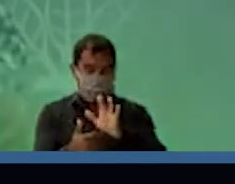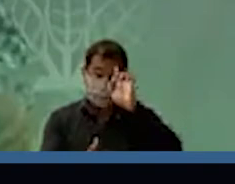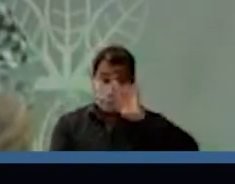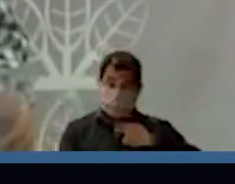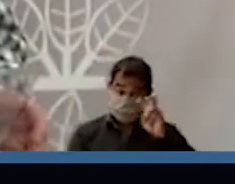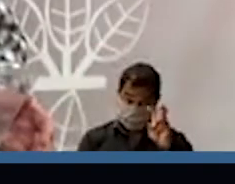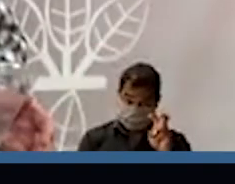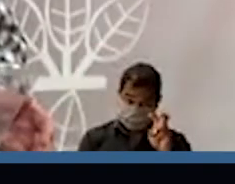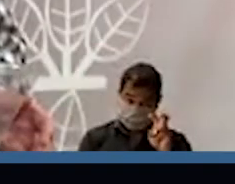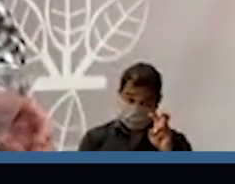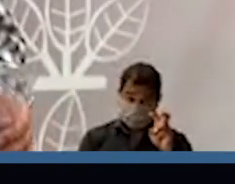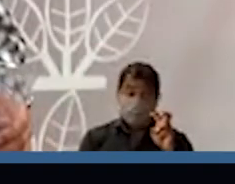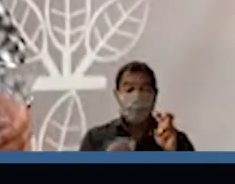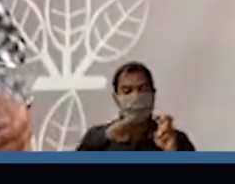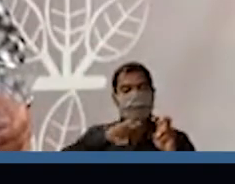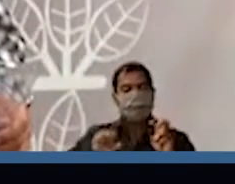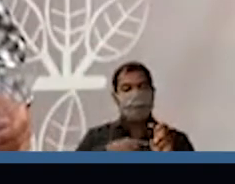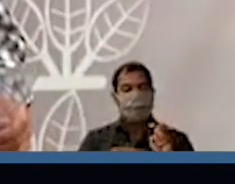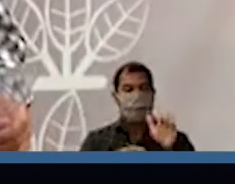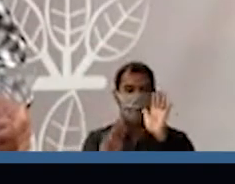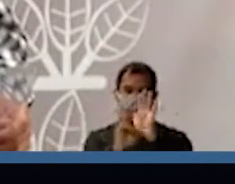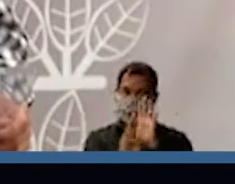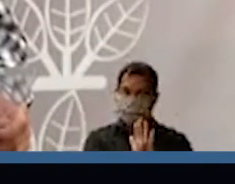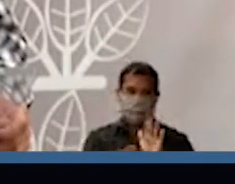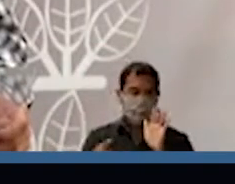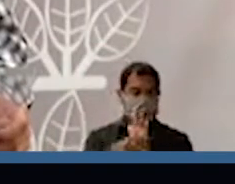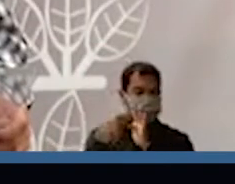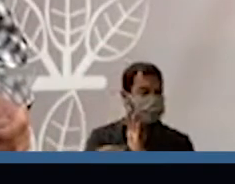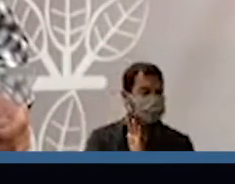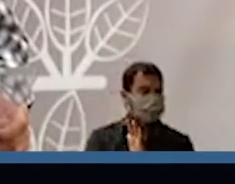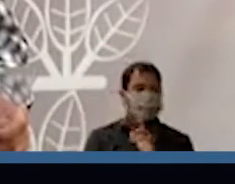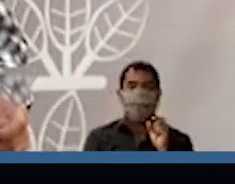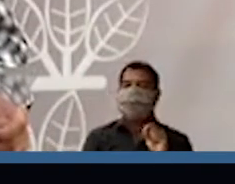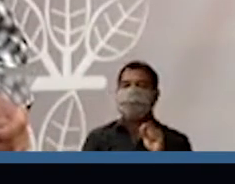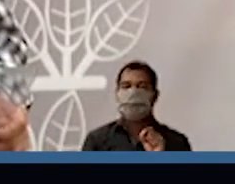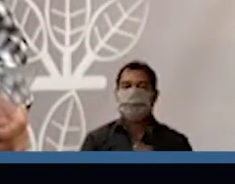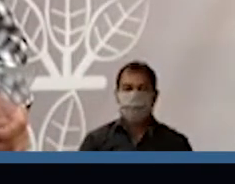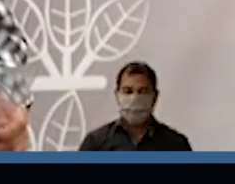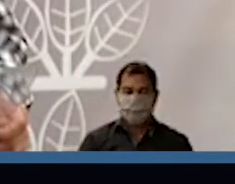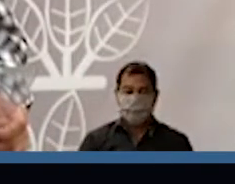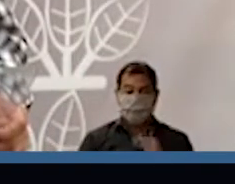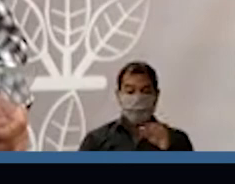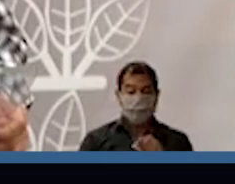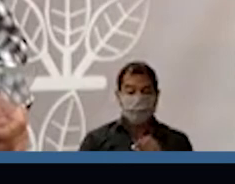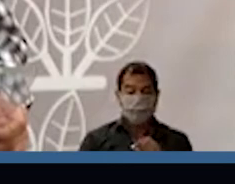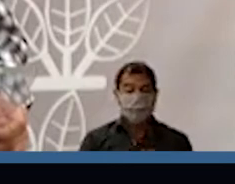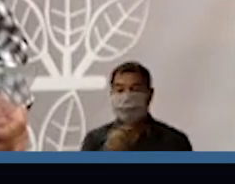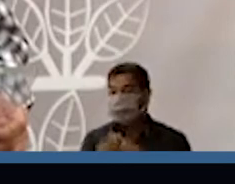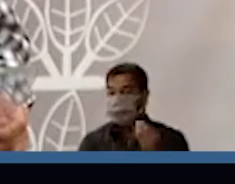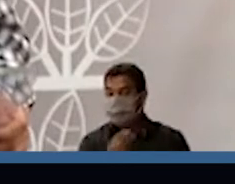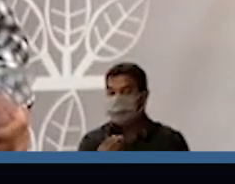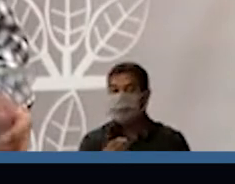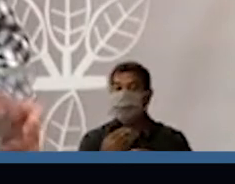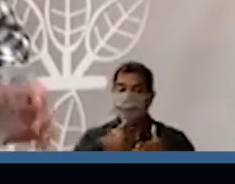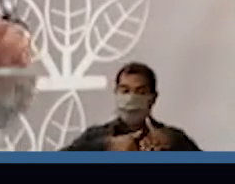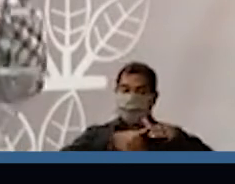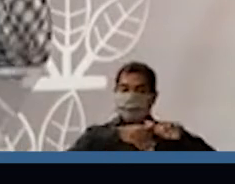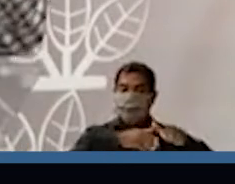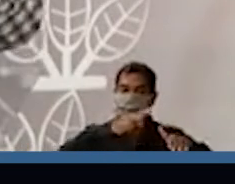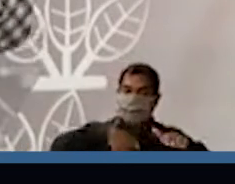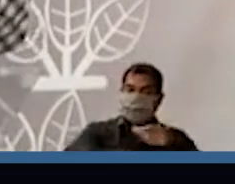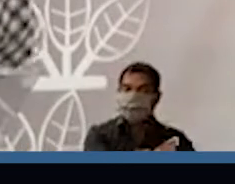dia 5, balizar com essas bandeiras a nota que teremos